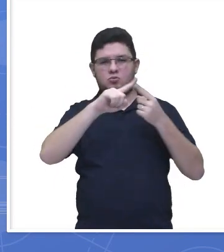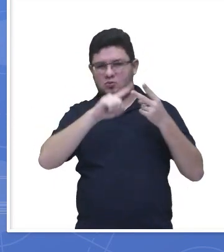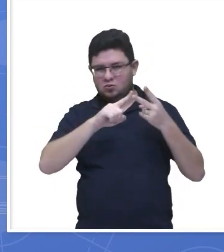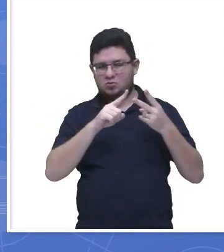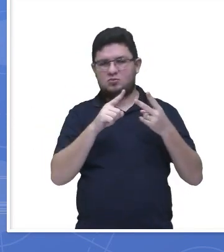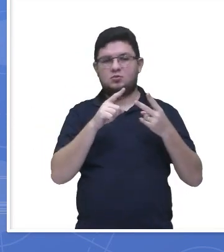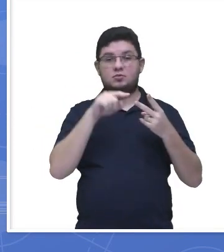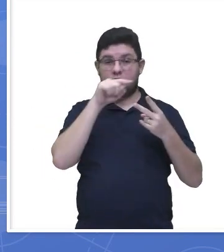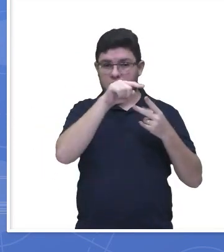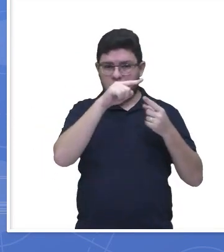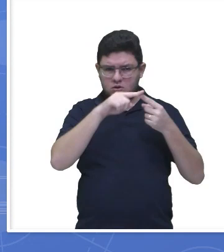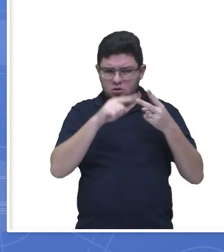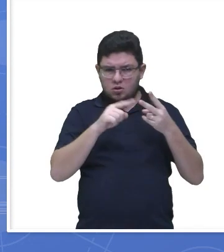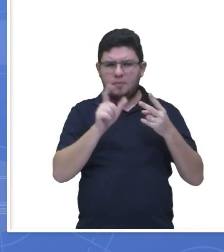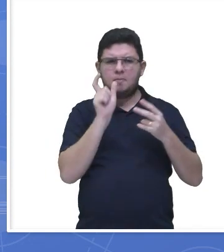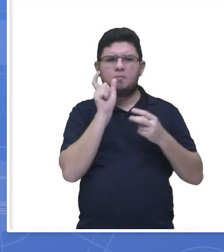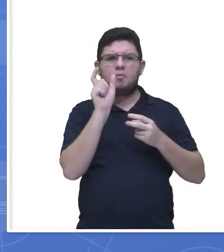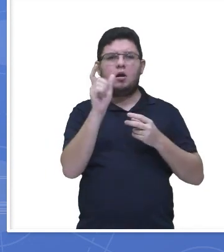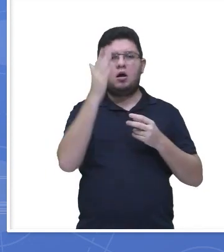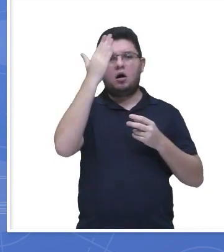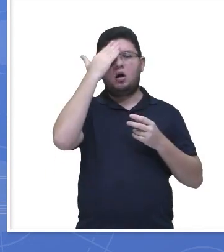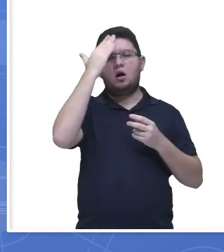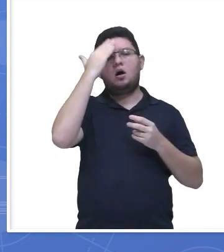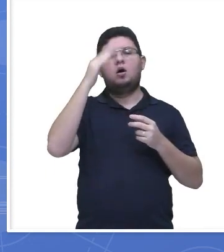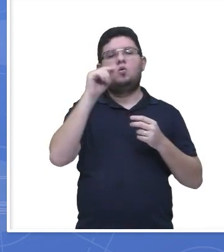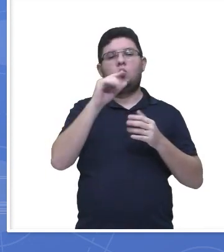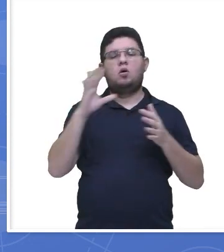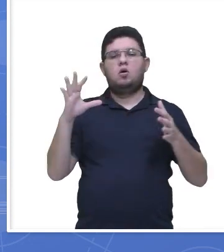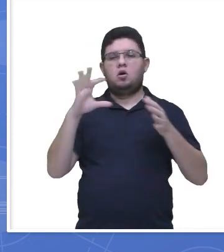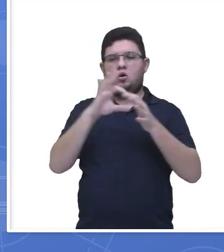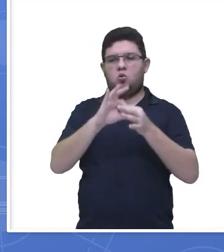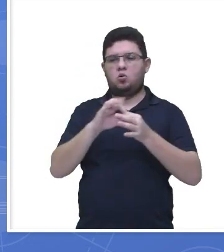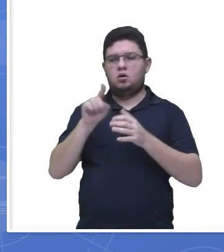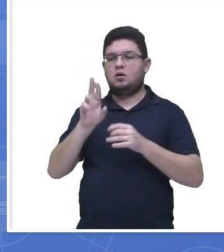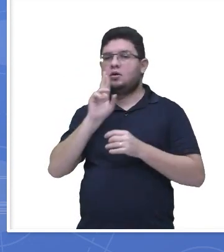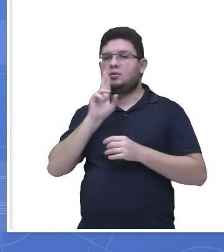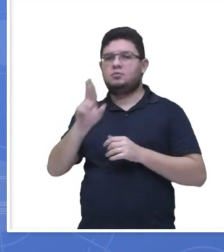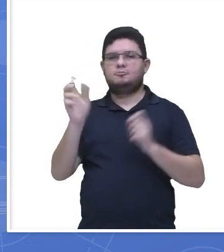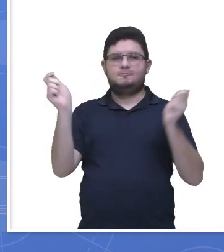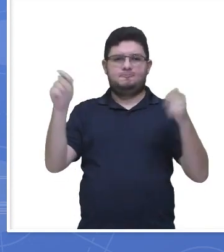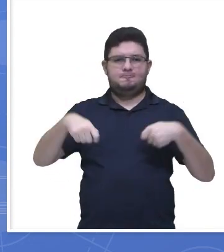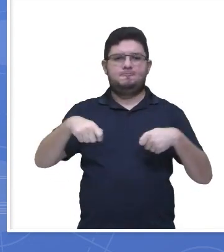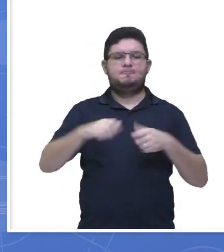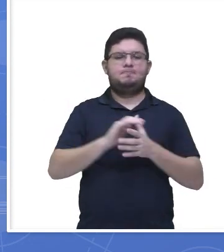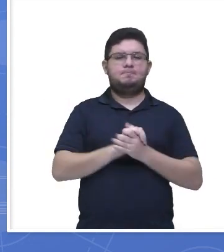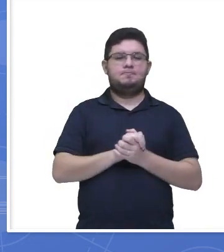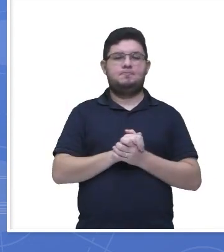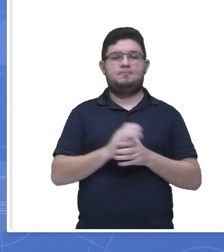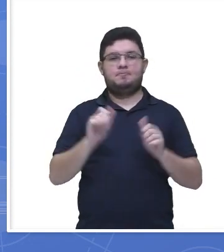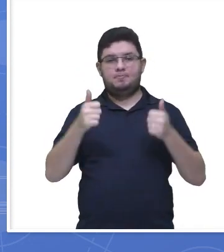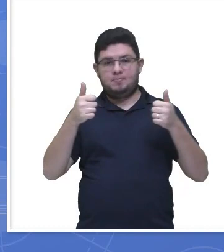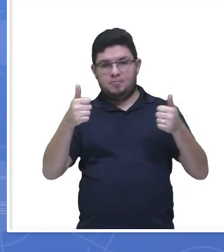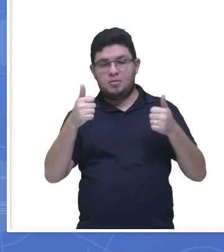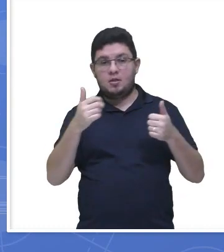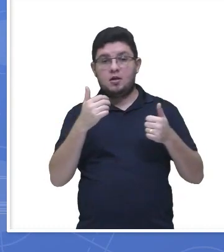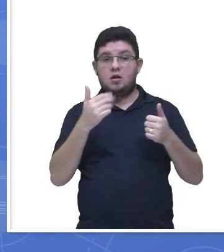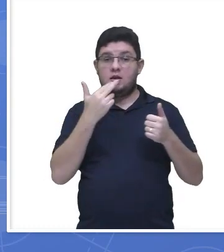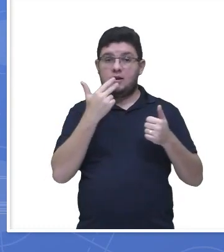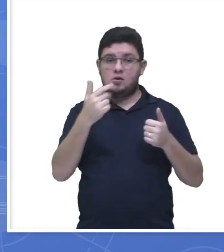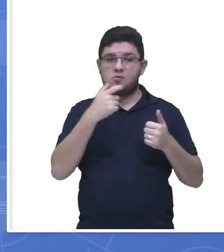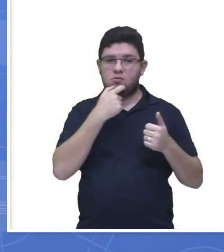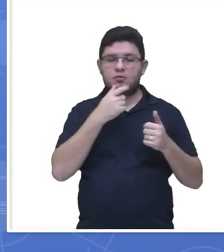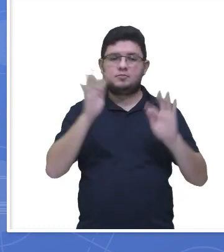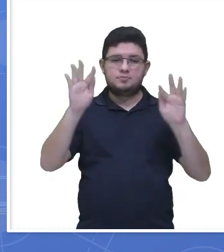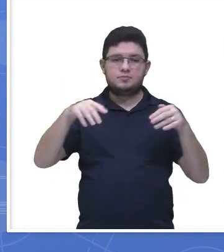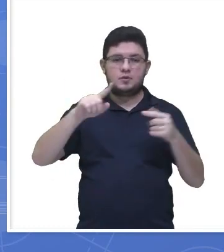essa palavra-chave, vocês conseguem encontrar a resposta naquelas imediações ali. Tá certo, gente? De língua inglesa era só e nós nos vemos